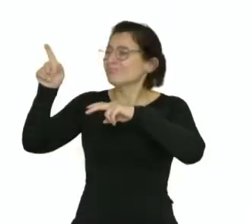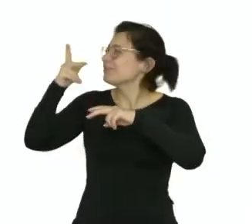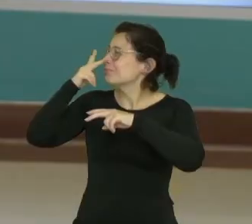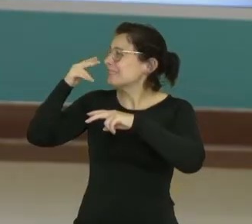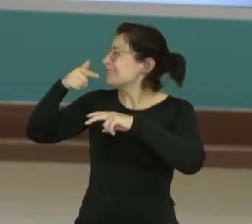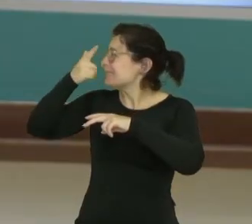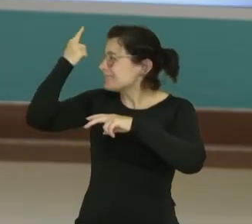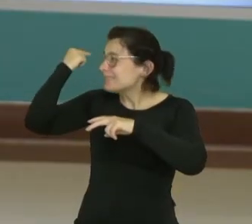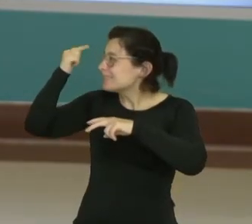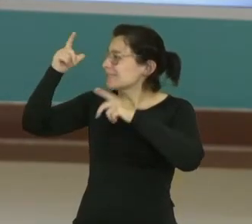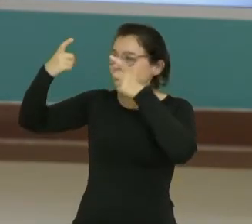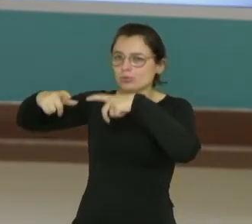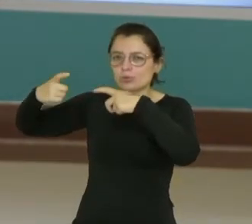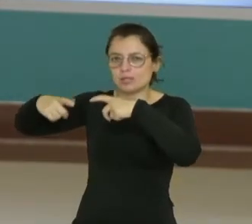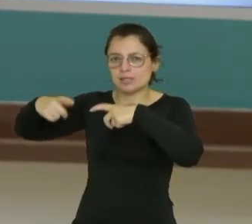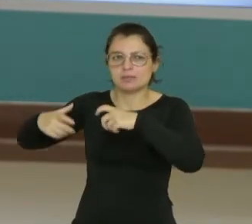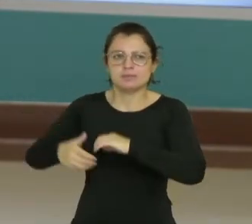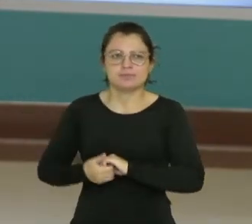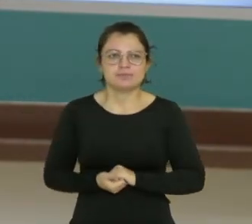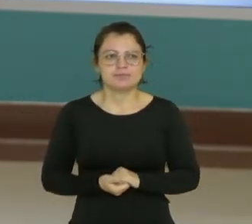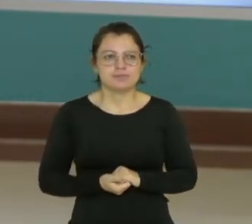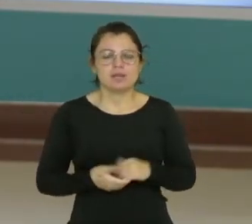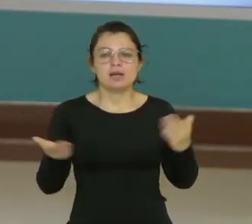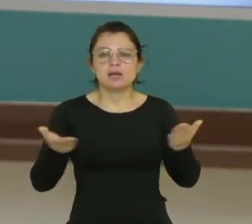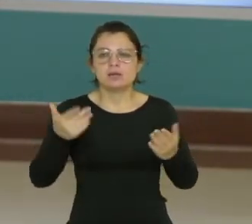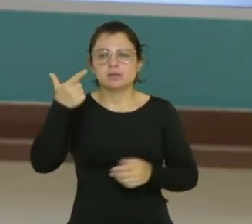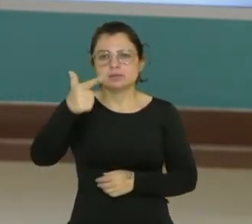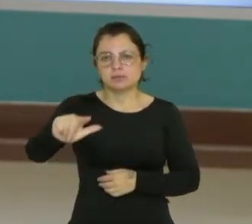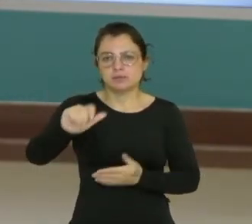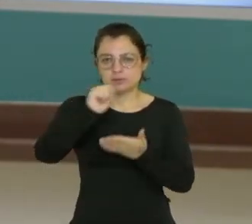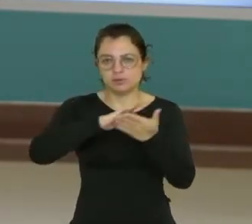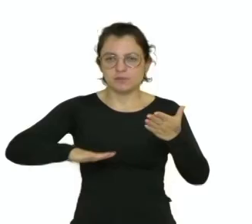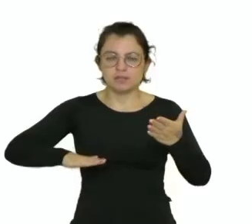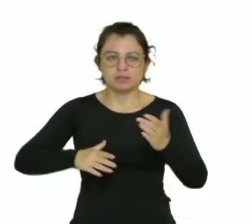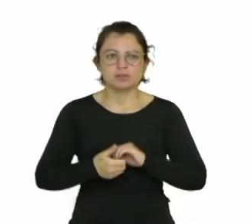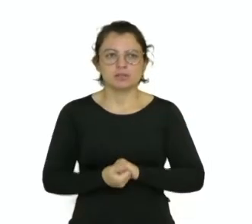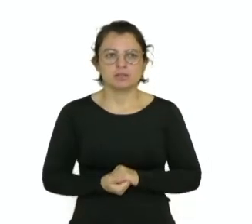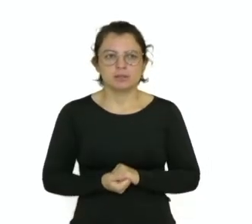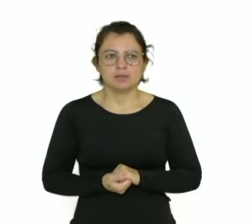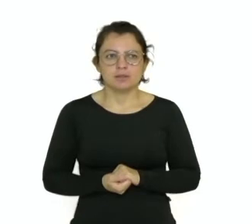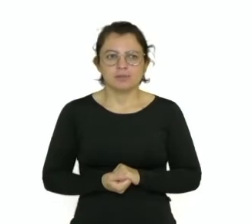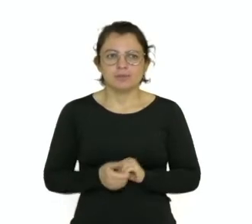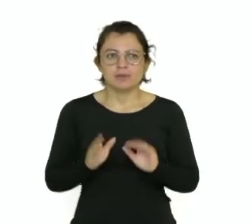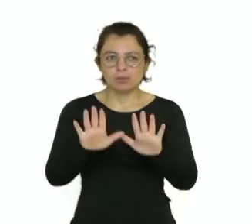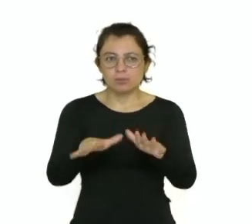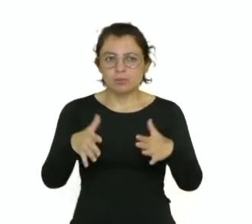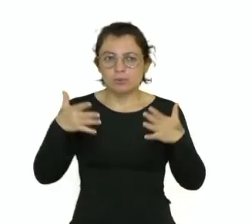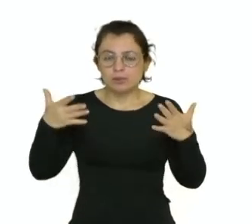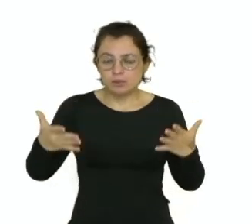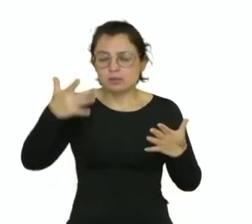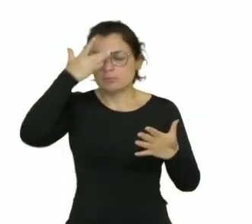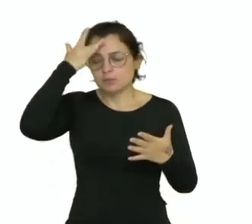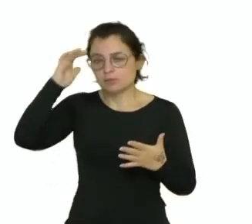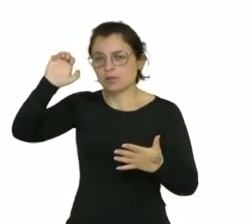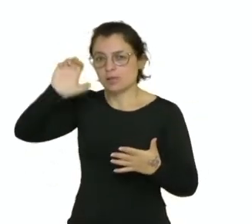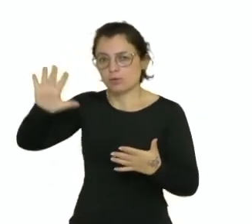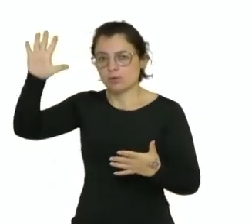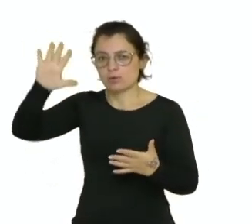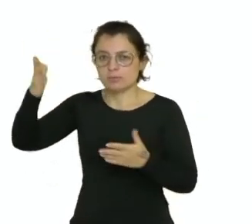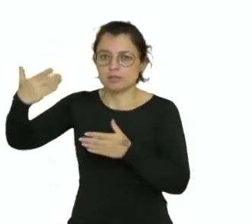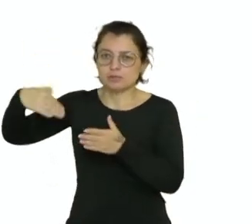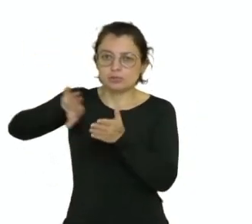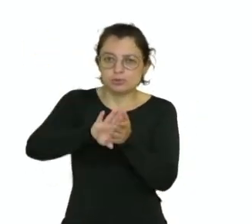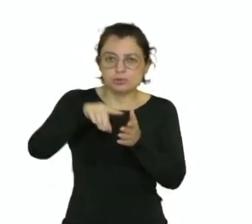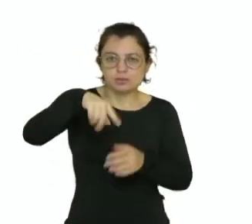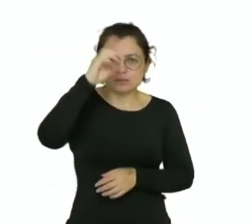eles, é importante para eles, tá? Vamos para a nossa próxima atividade? Quando os colonizadores chegaram no